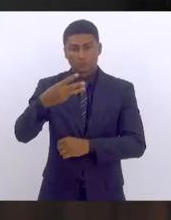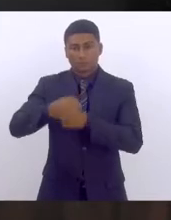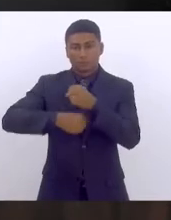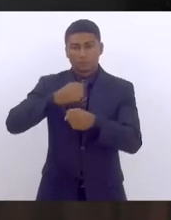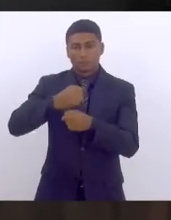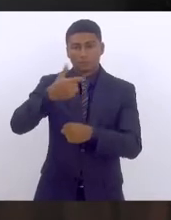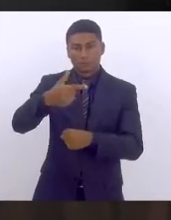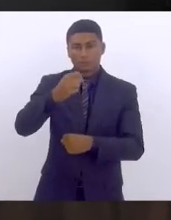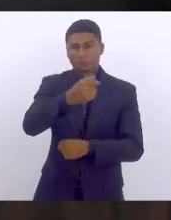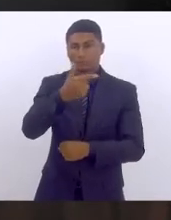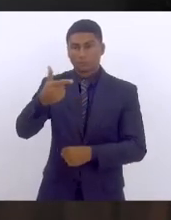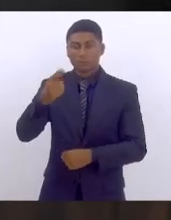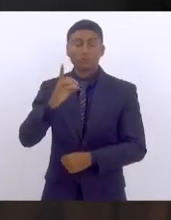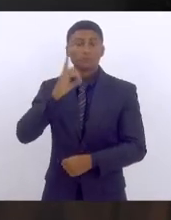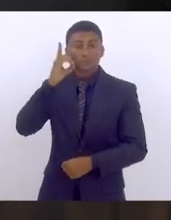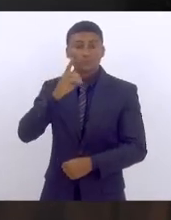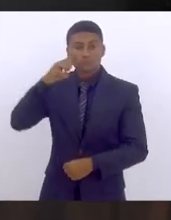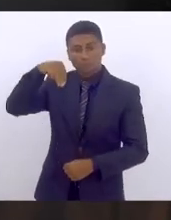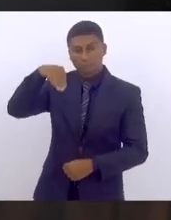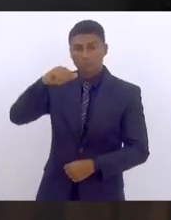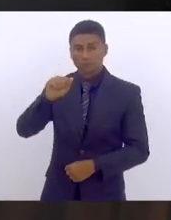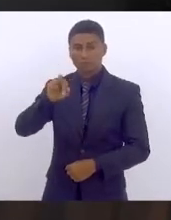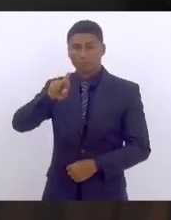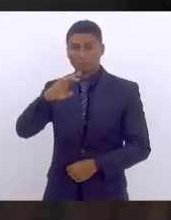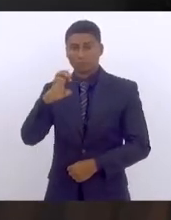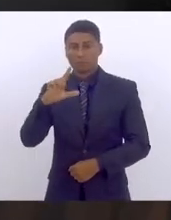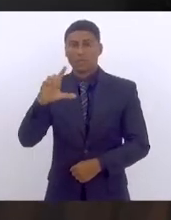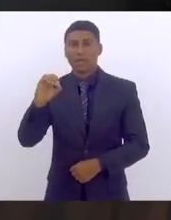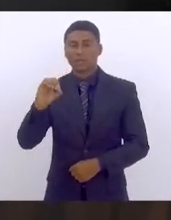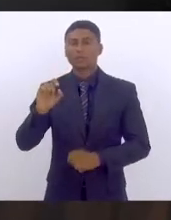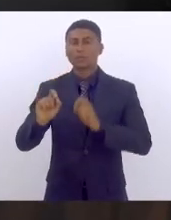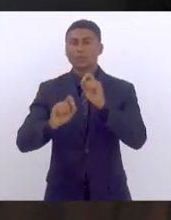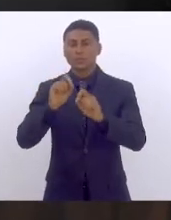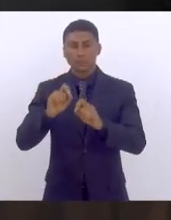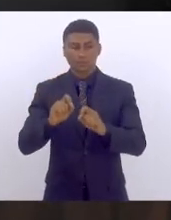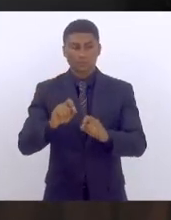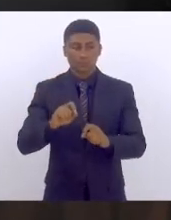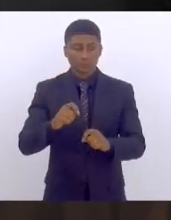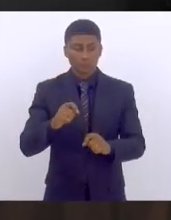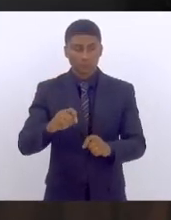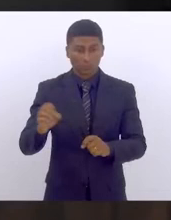22, de autoria do deputado Marcelo Dino, que dispõe sobre a escolha de nova lotação